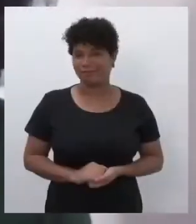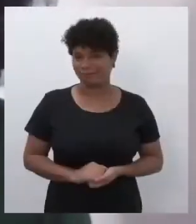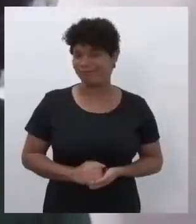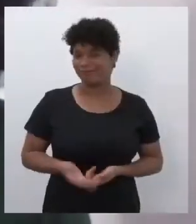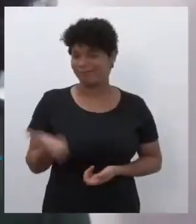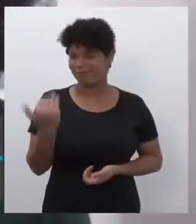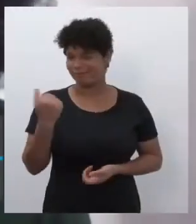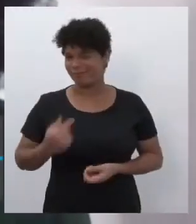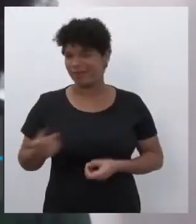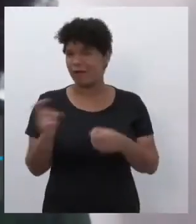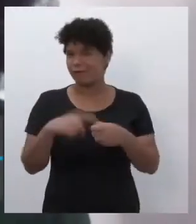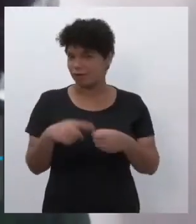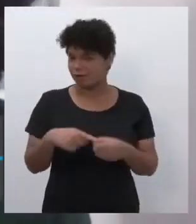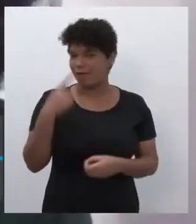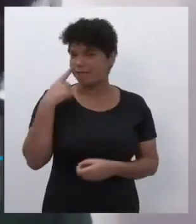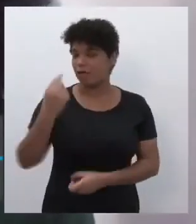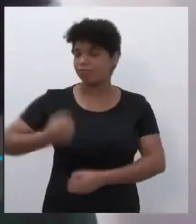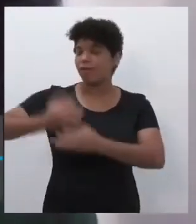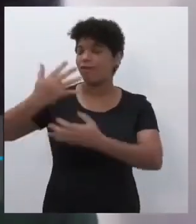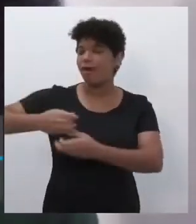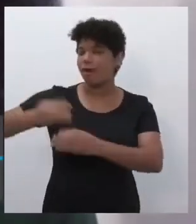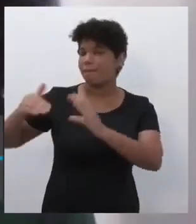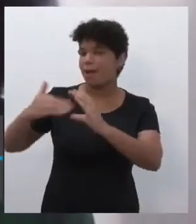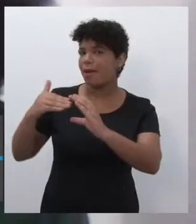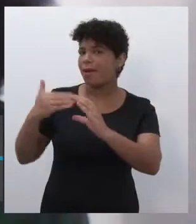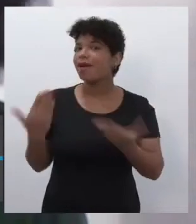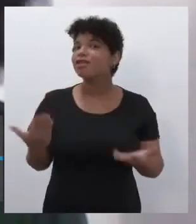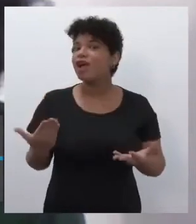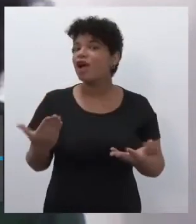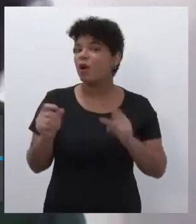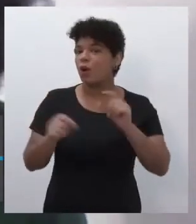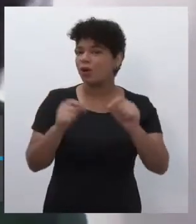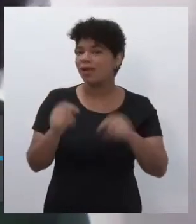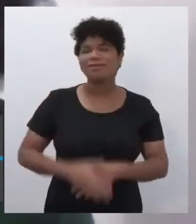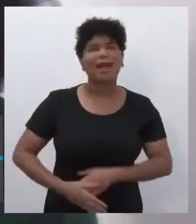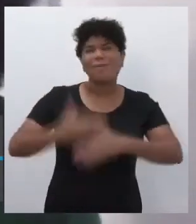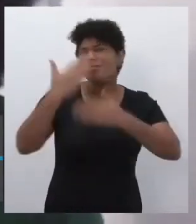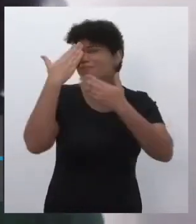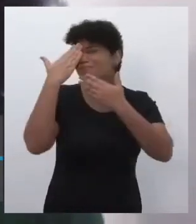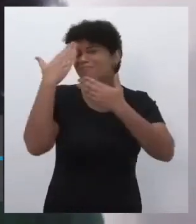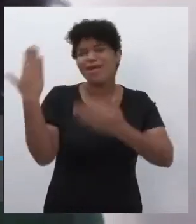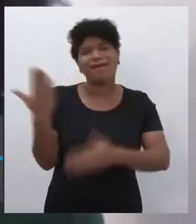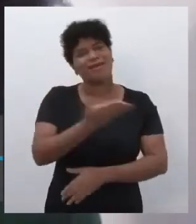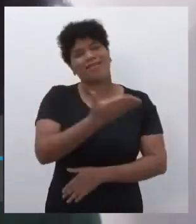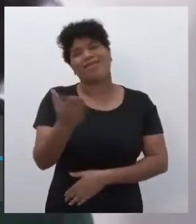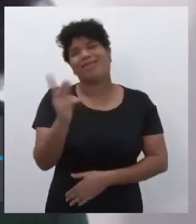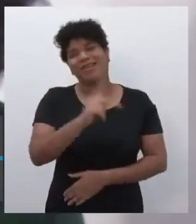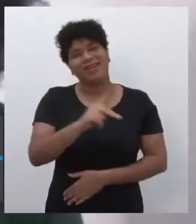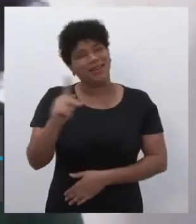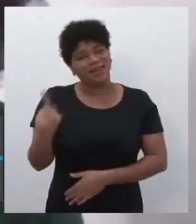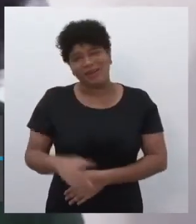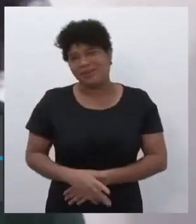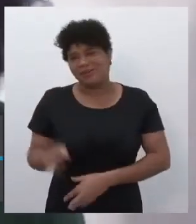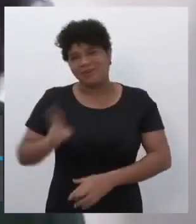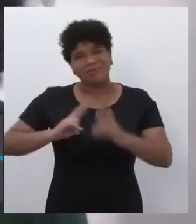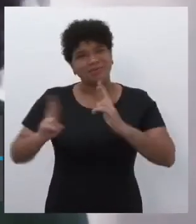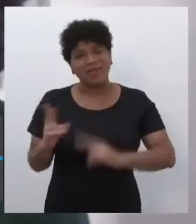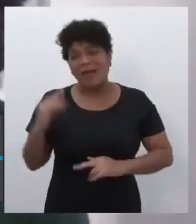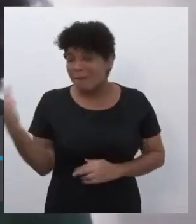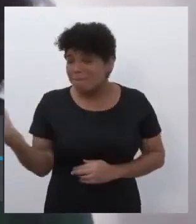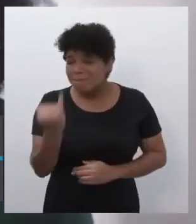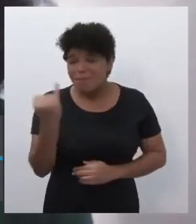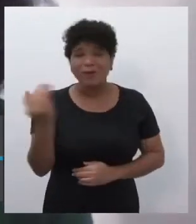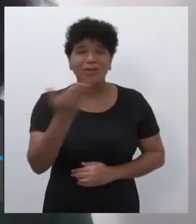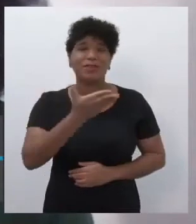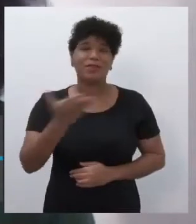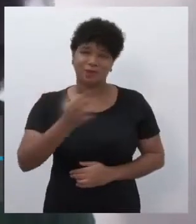Então, vamos lá compartilhar mais uma vez. Agradeço imensamente as colaborações do chat. É sempre muito importante a colaboração